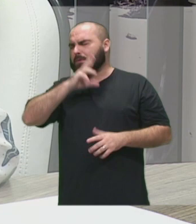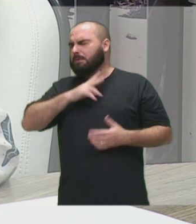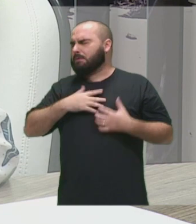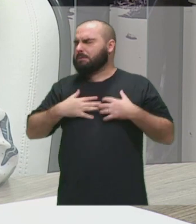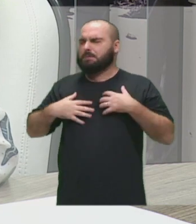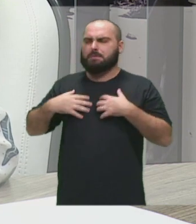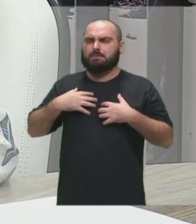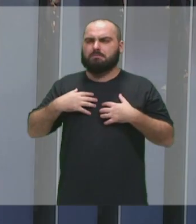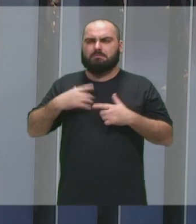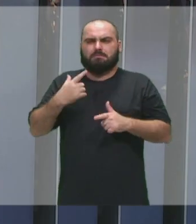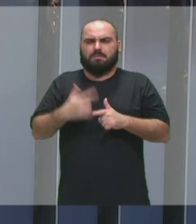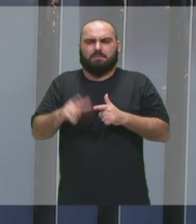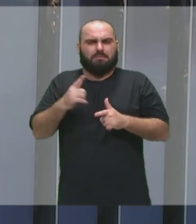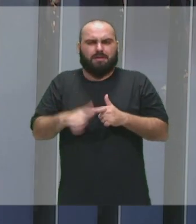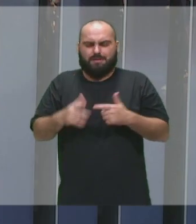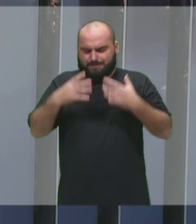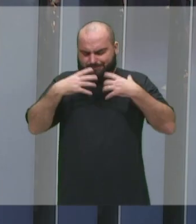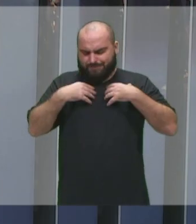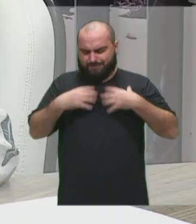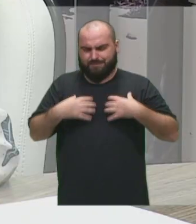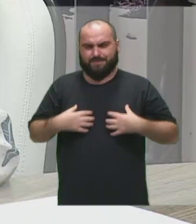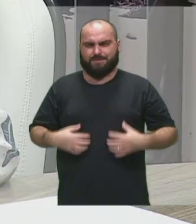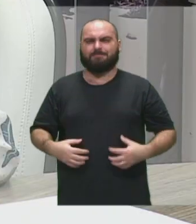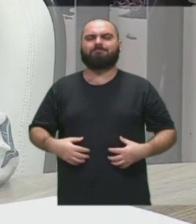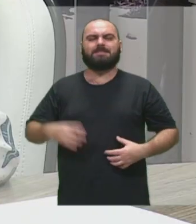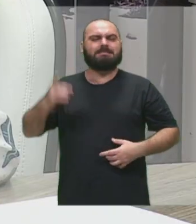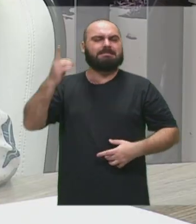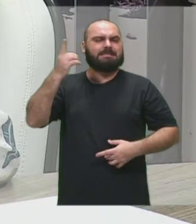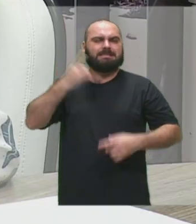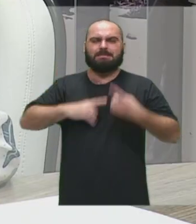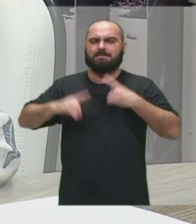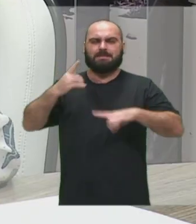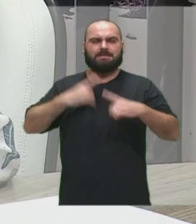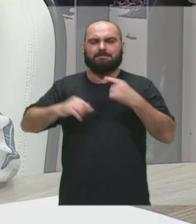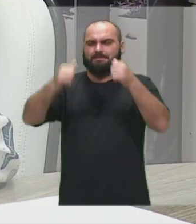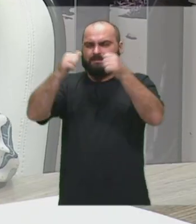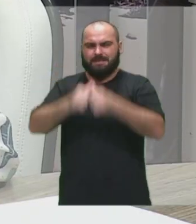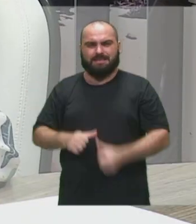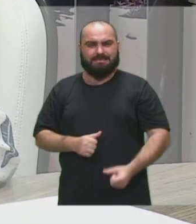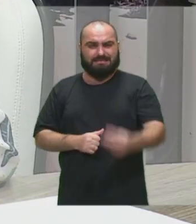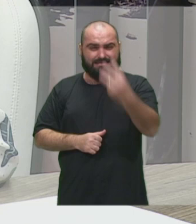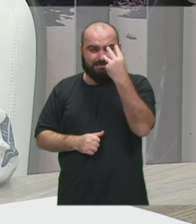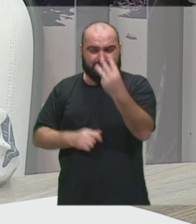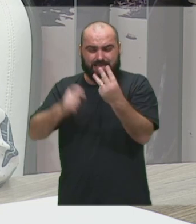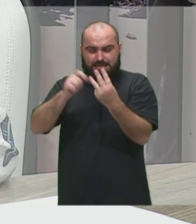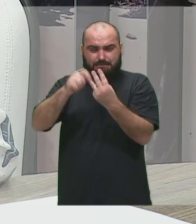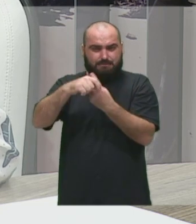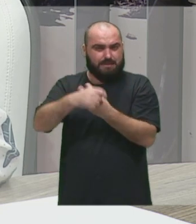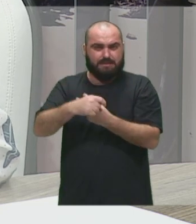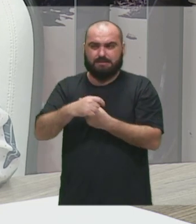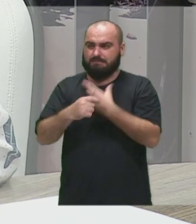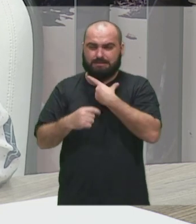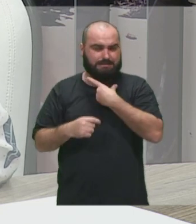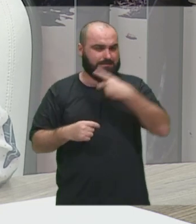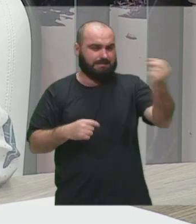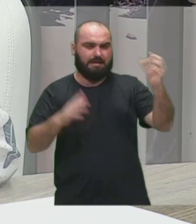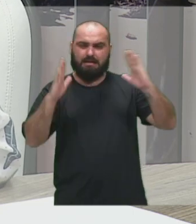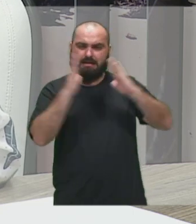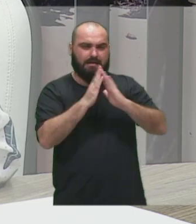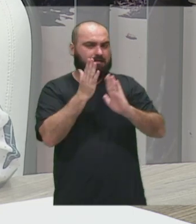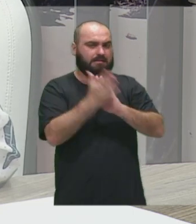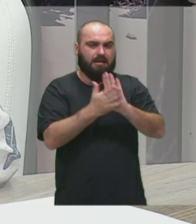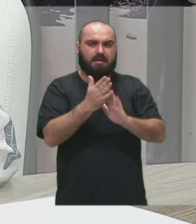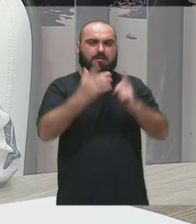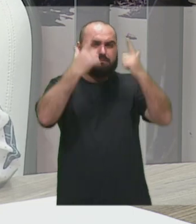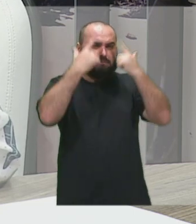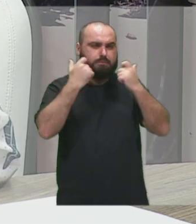Devido a problemas hormonais, etc. E eu tive uma depressão profunda. Eu fiquei 3 meses que eu não saía de casa, eu ficava só na cama, só chorava,